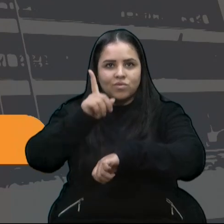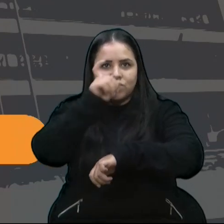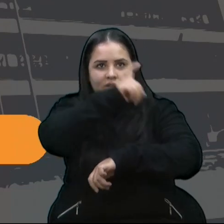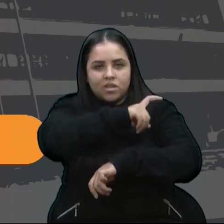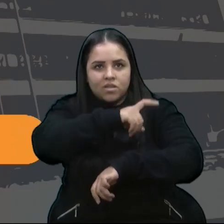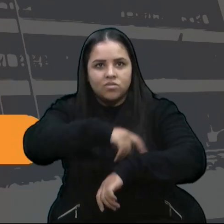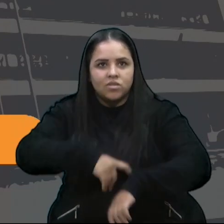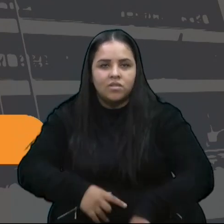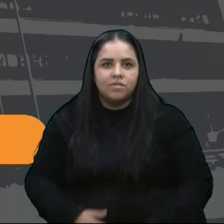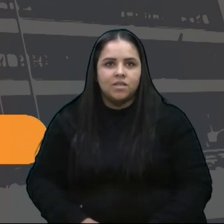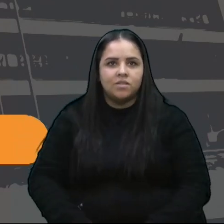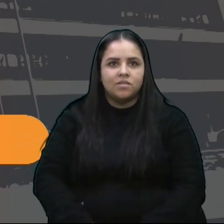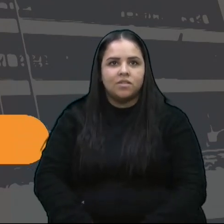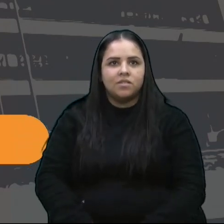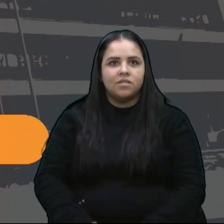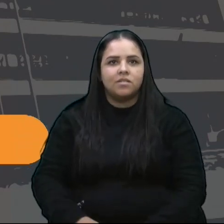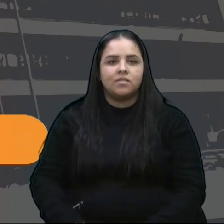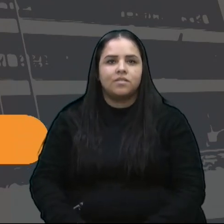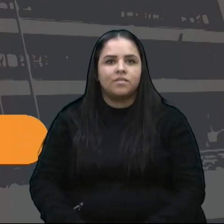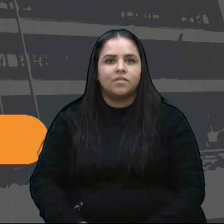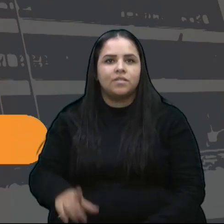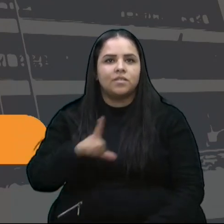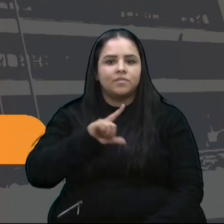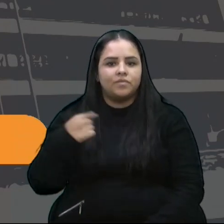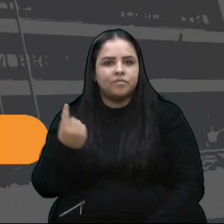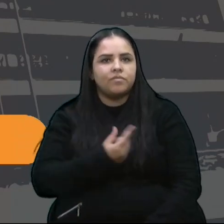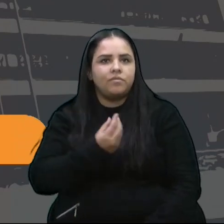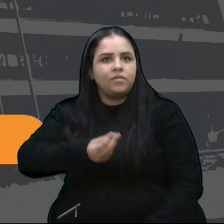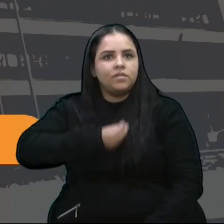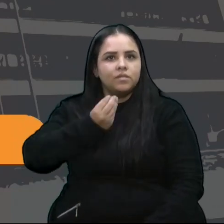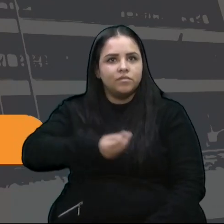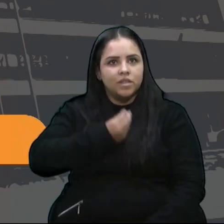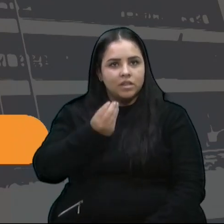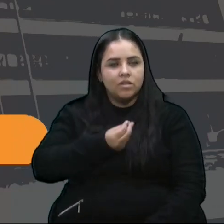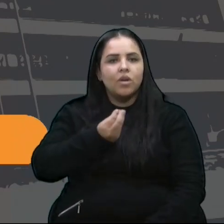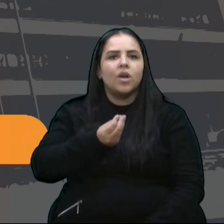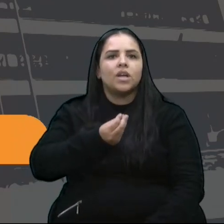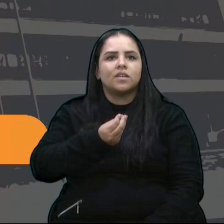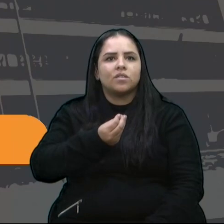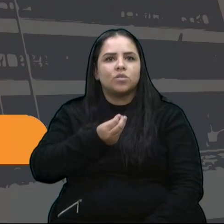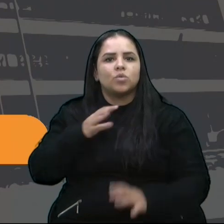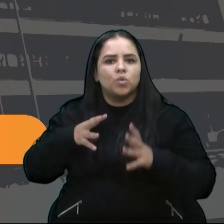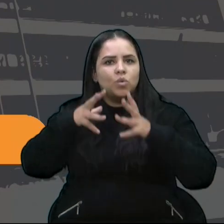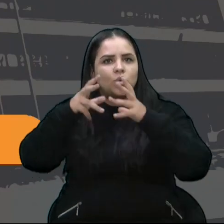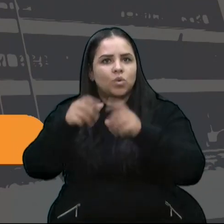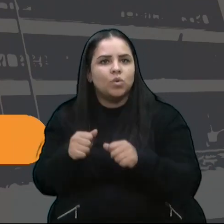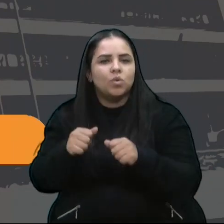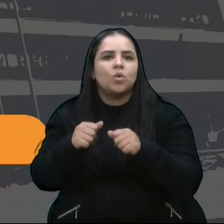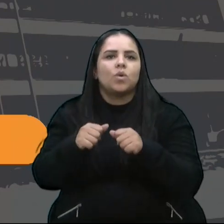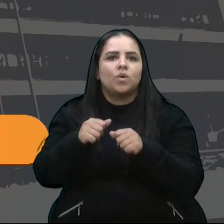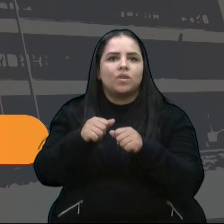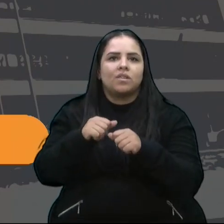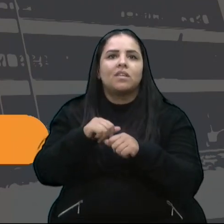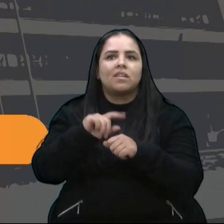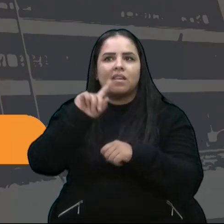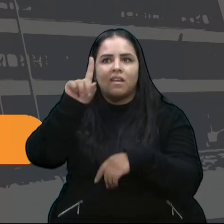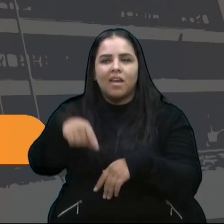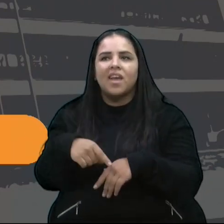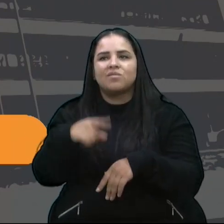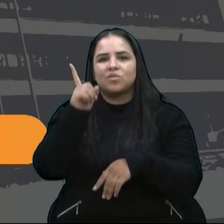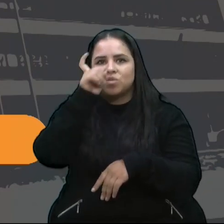gente passou a viver e estamos vivendo ainda, todos esses efeitos e reflexos, né, que são muito